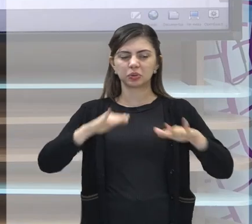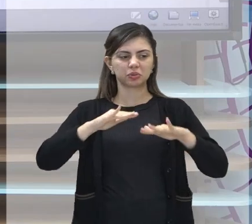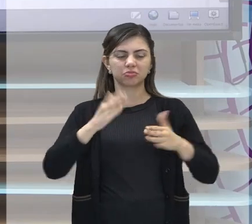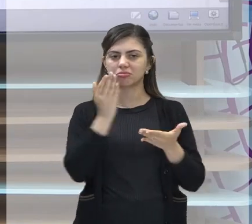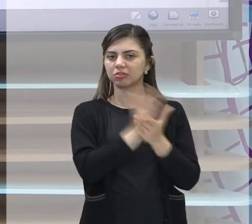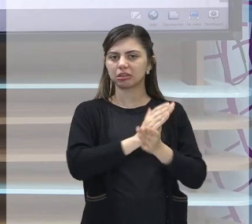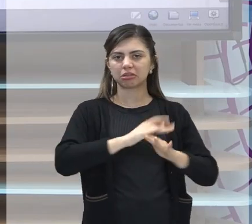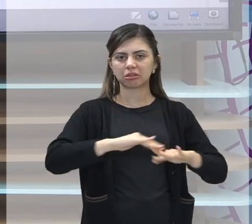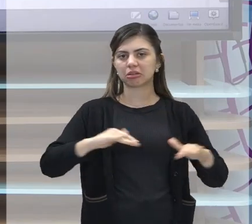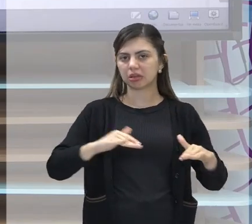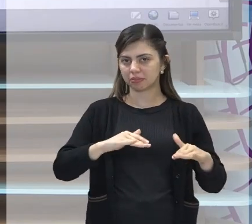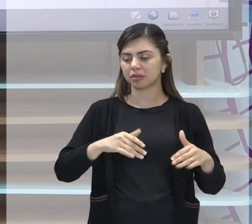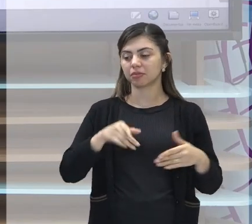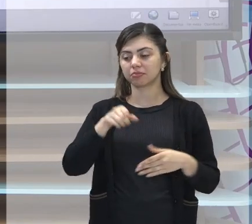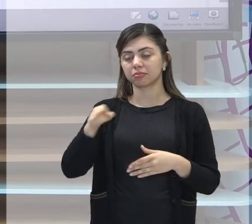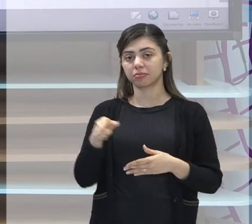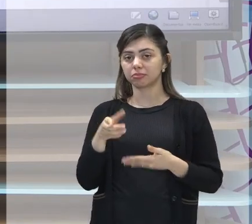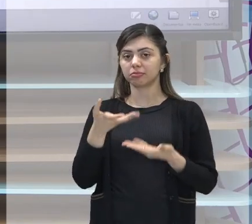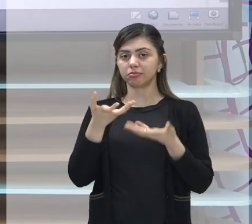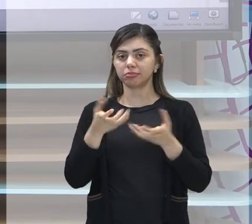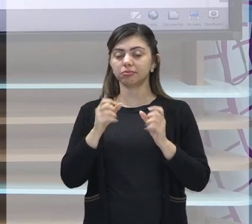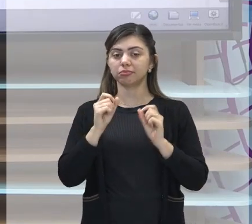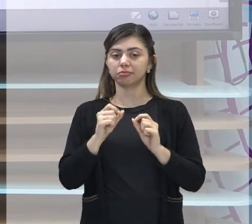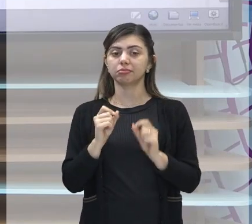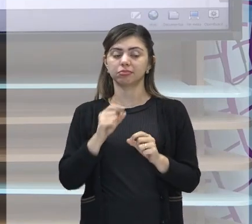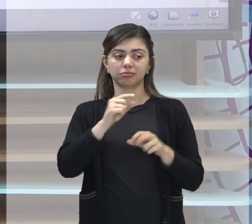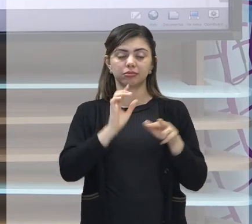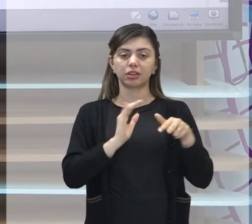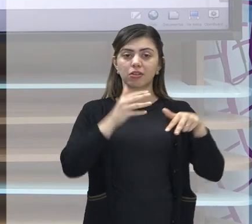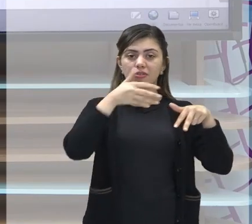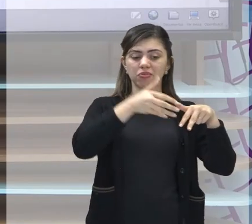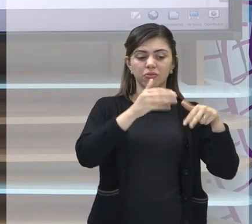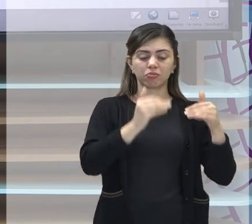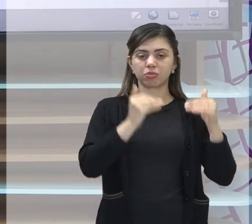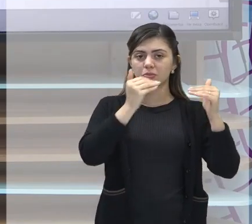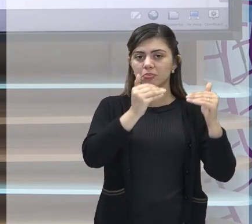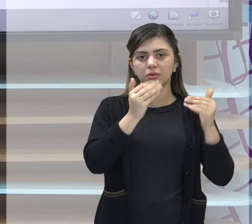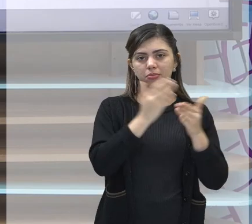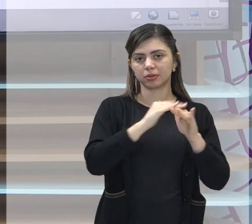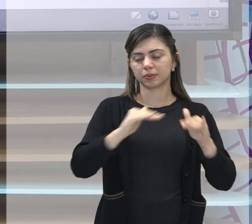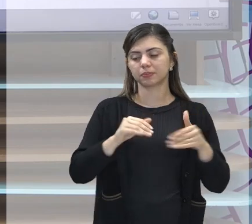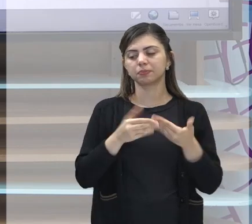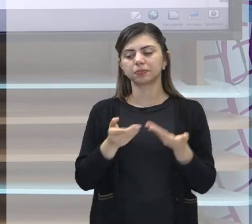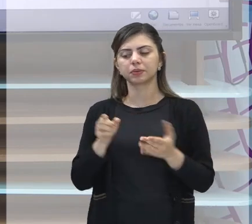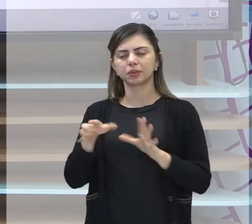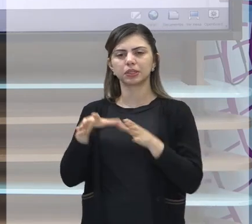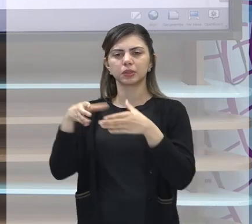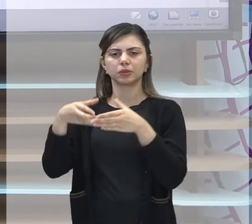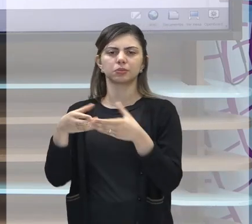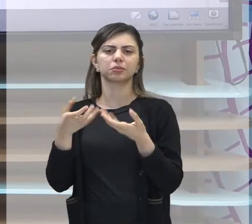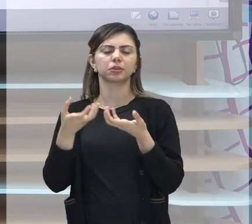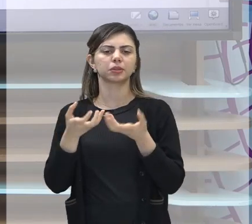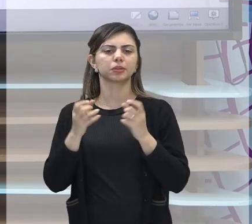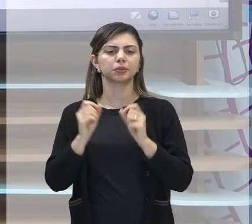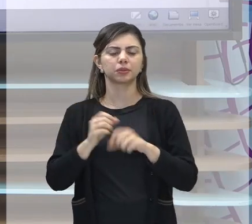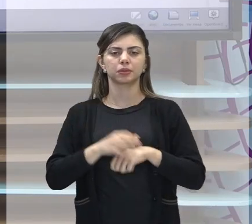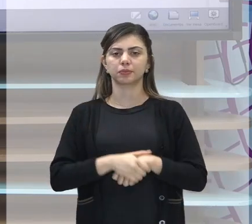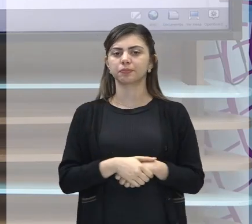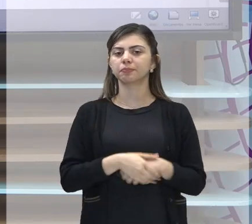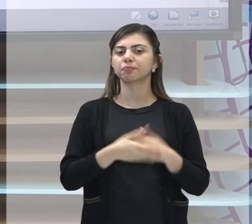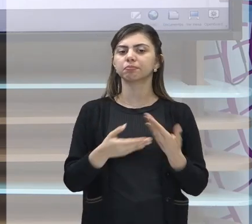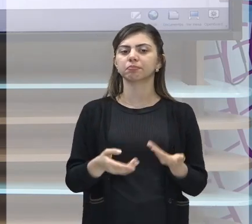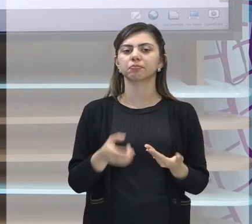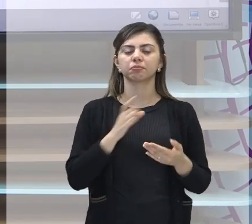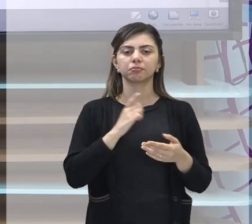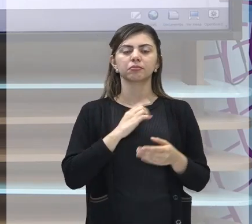modo geral, com o poder imperial. Então, eles queriam tirar esse poder que